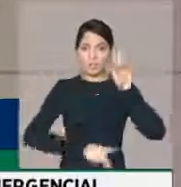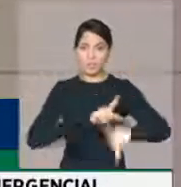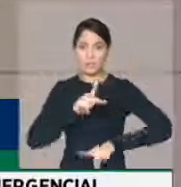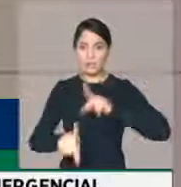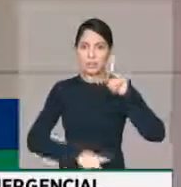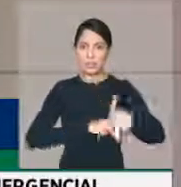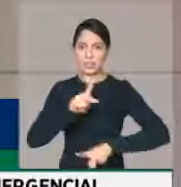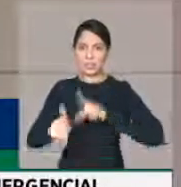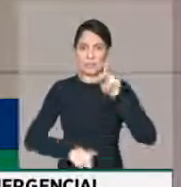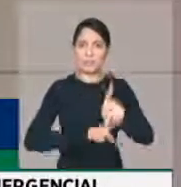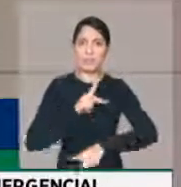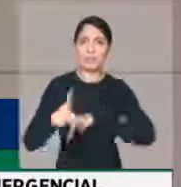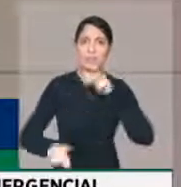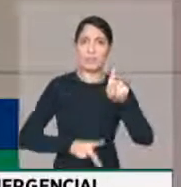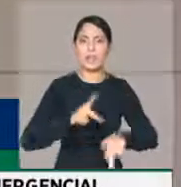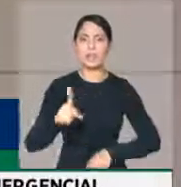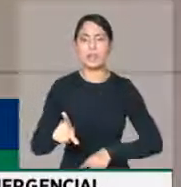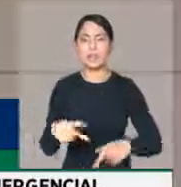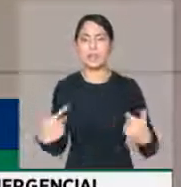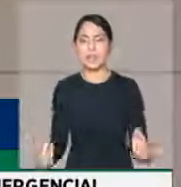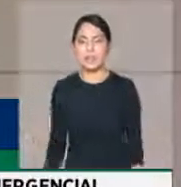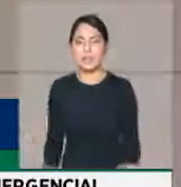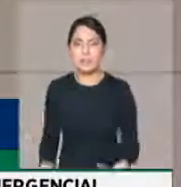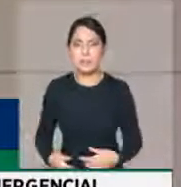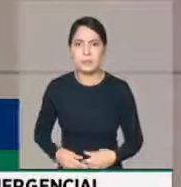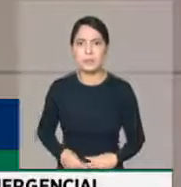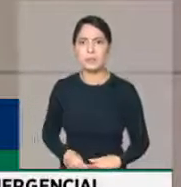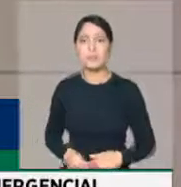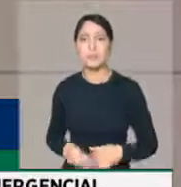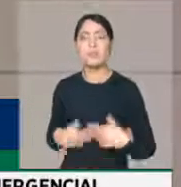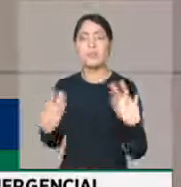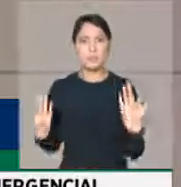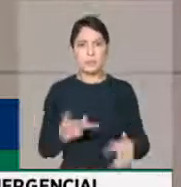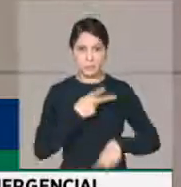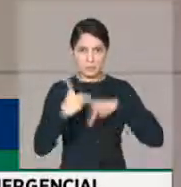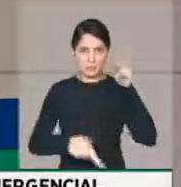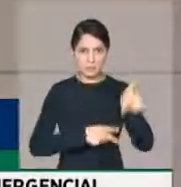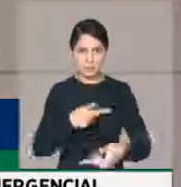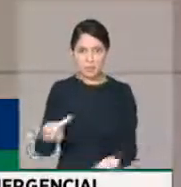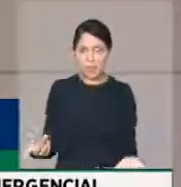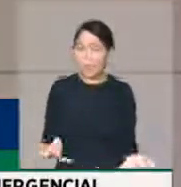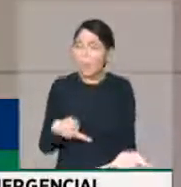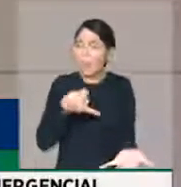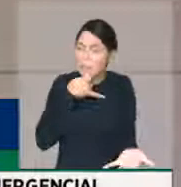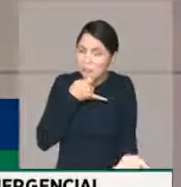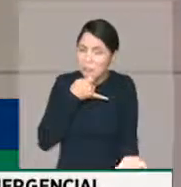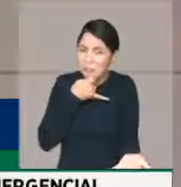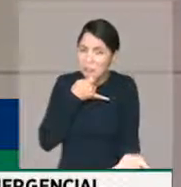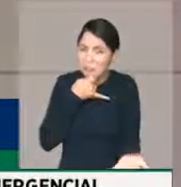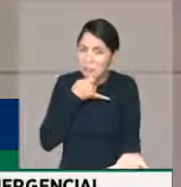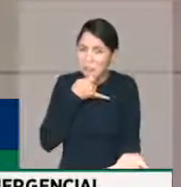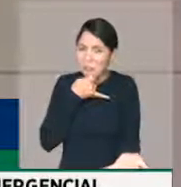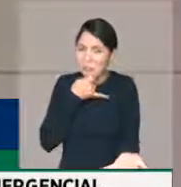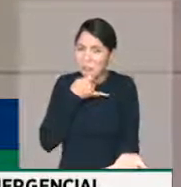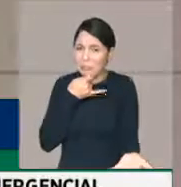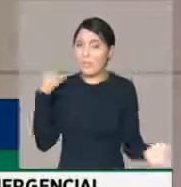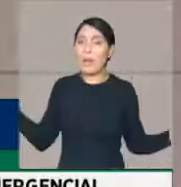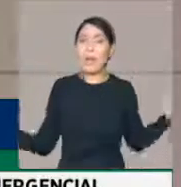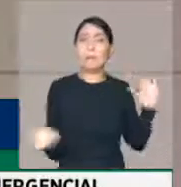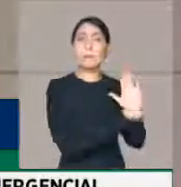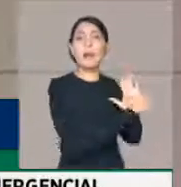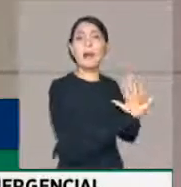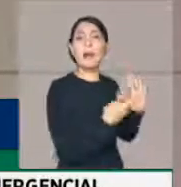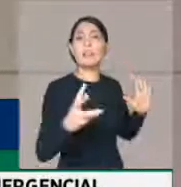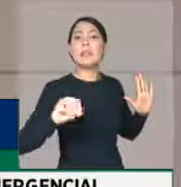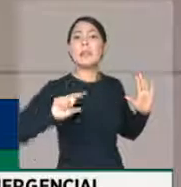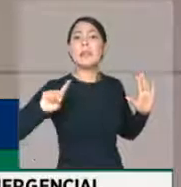dia de hoje, o Brasil atingirá, lamentavelmente, a marca de 30 mil mortos